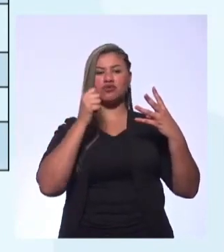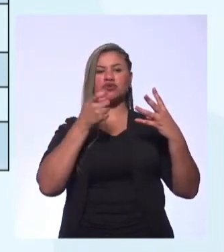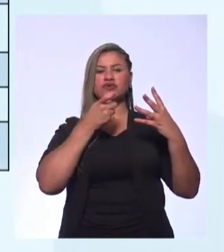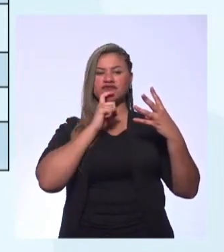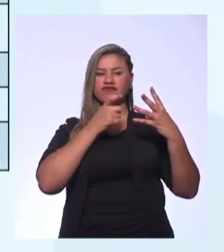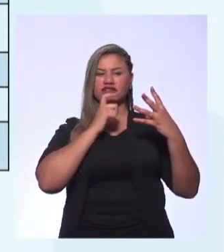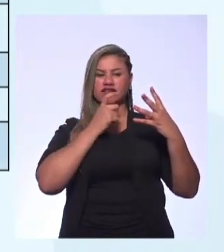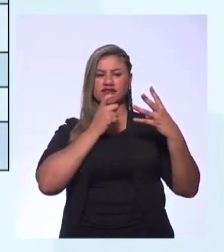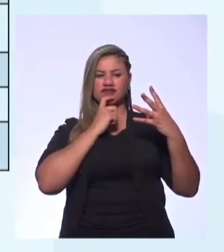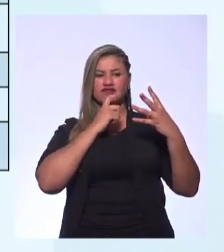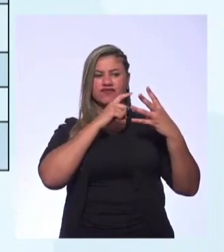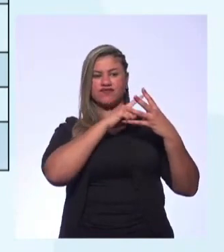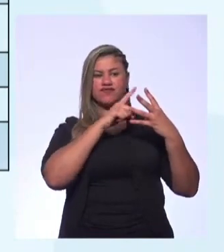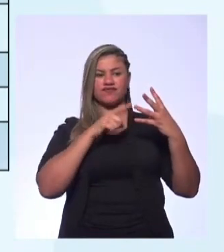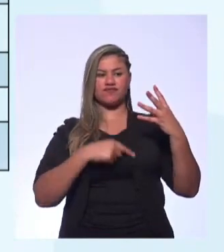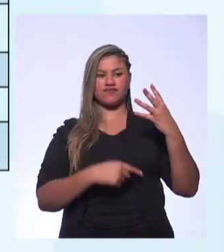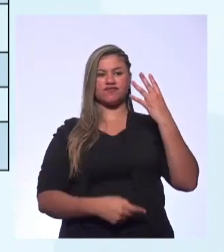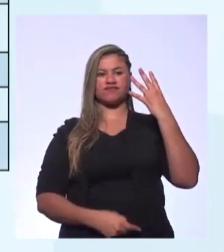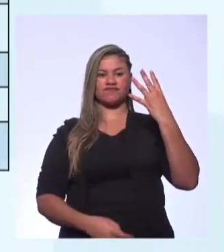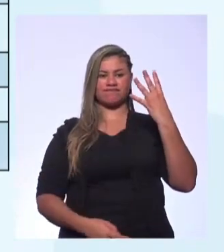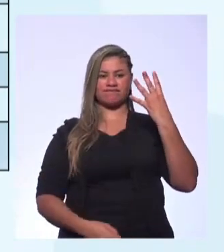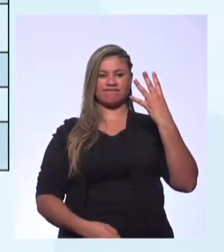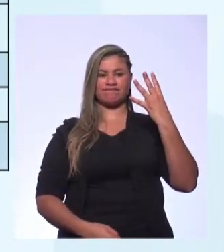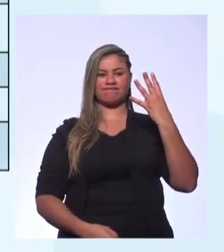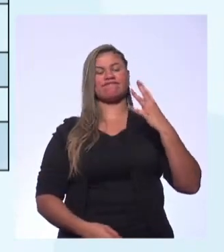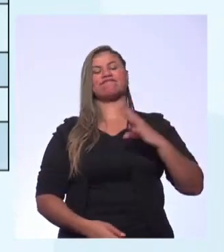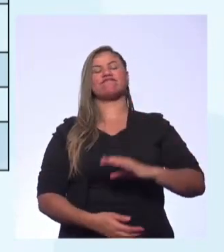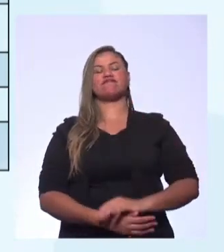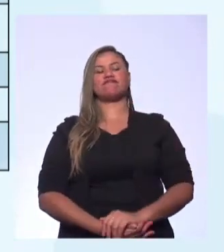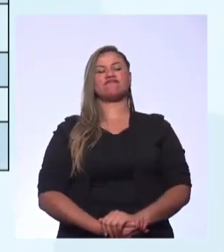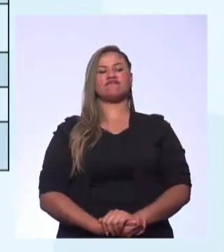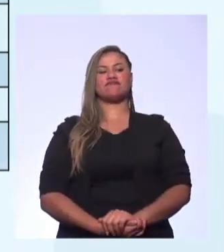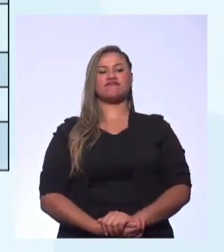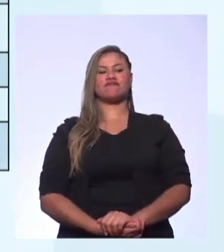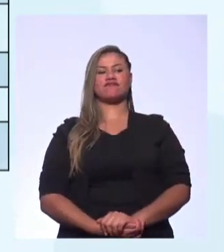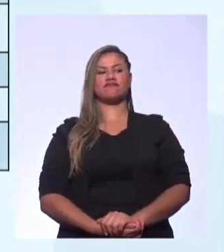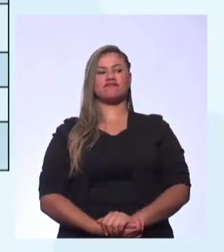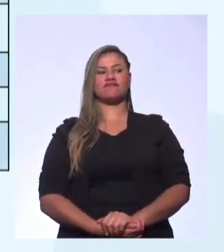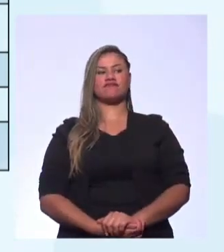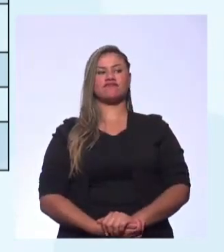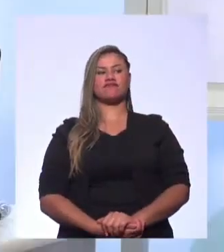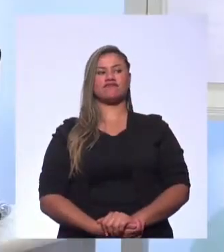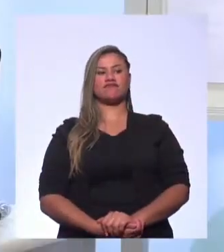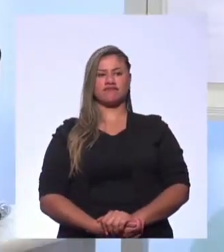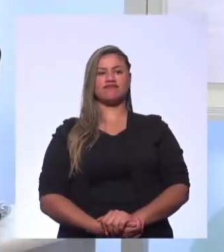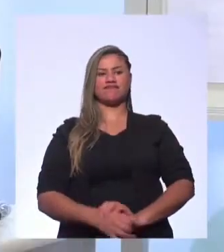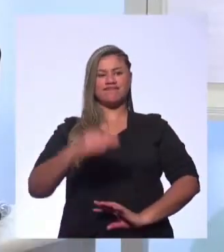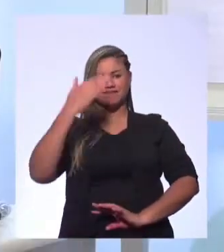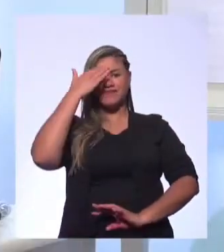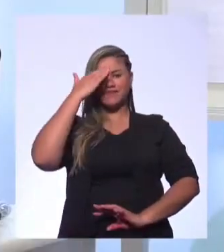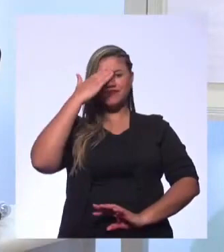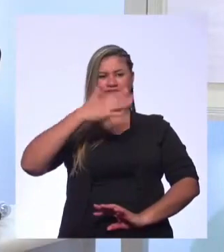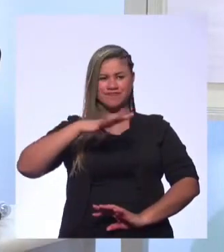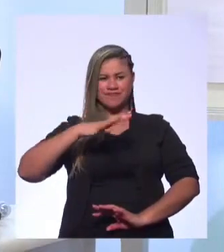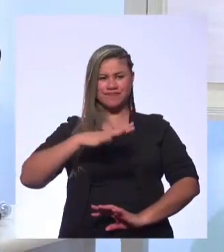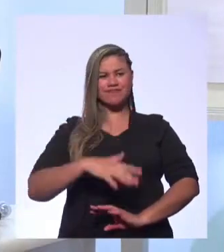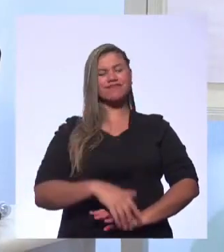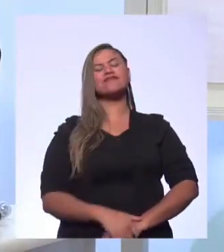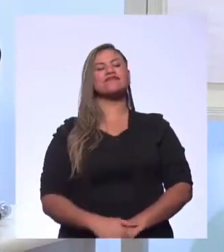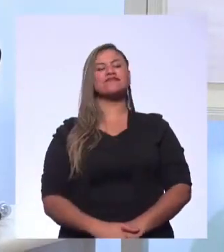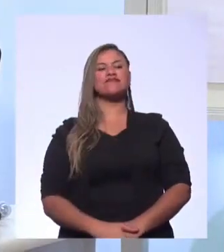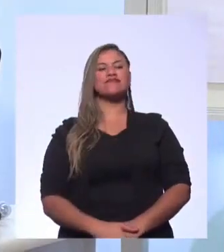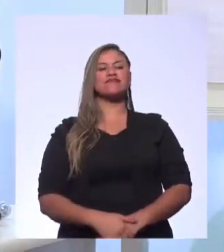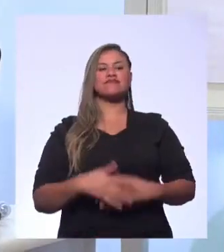quinteto, né, que é branco com verde. Então, eu tenho 4 substâncias compostas. Tudo bem, pessoal? Deu para pegar mais ou menos a ideia? Então,